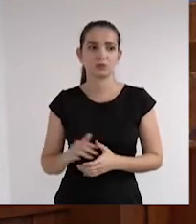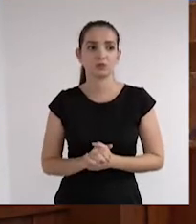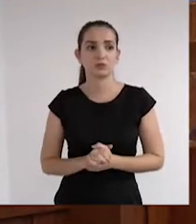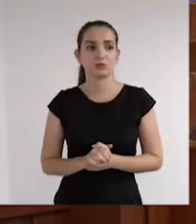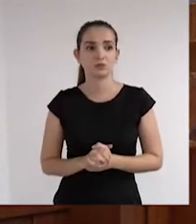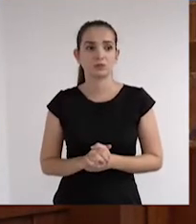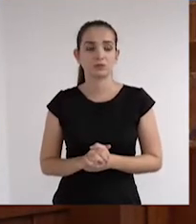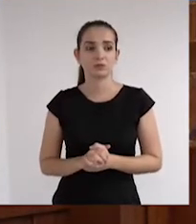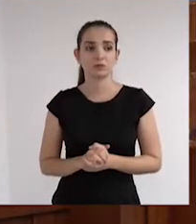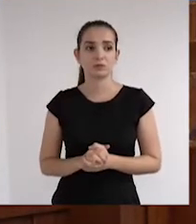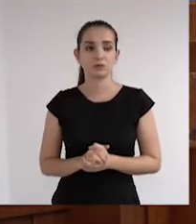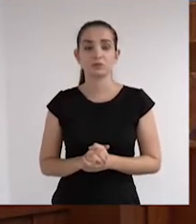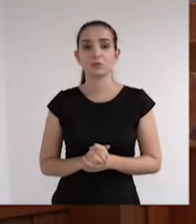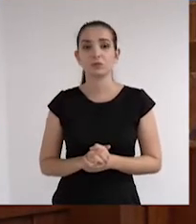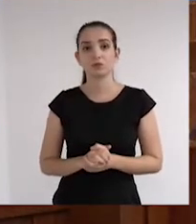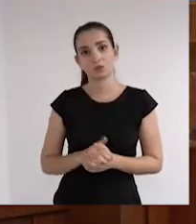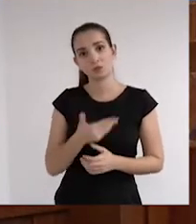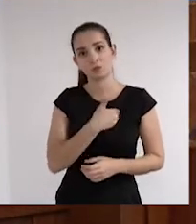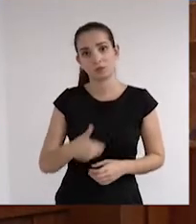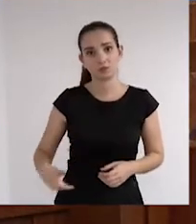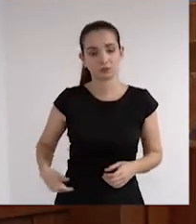o Estado vem,